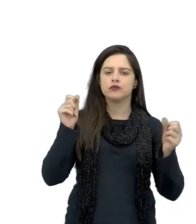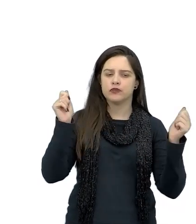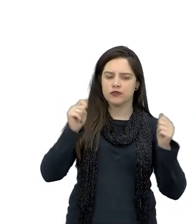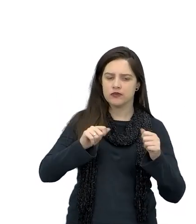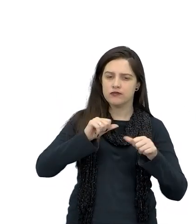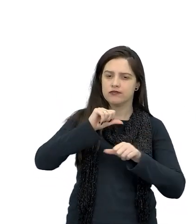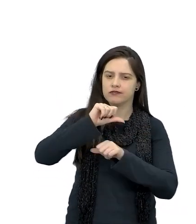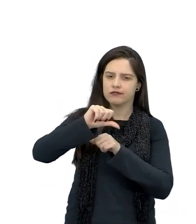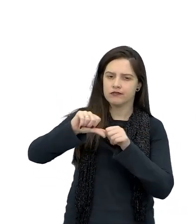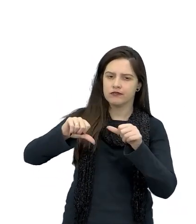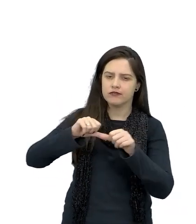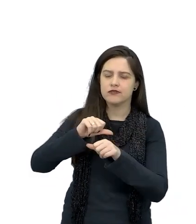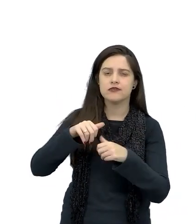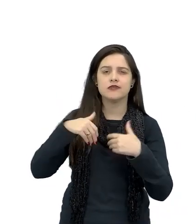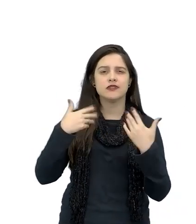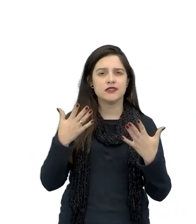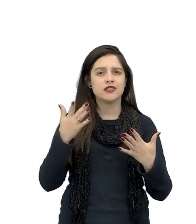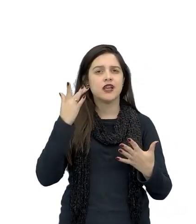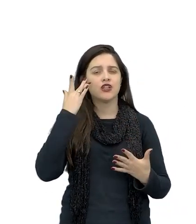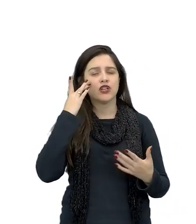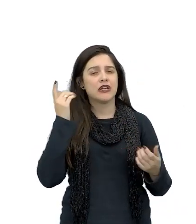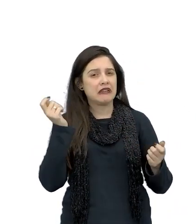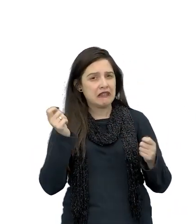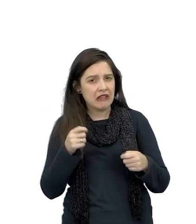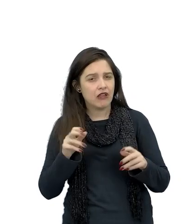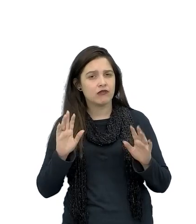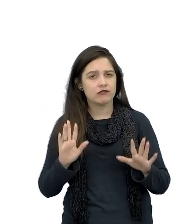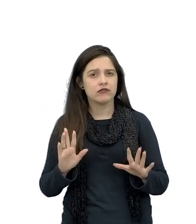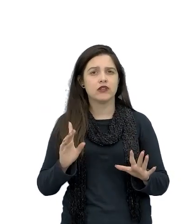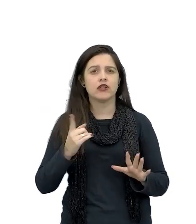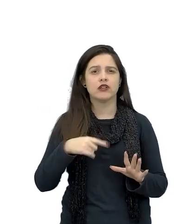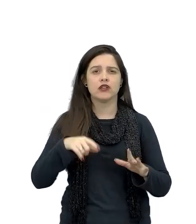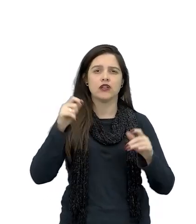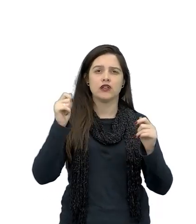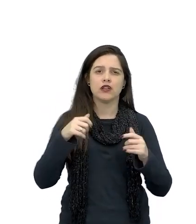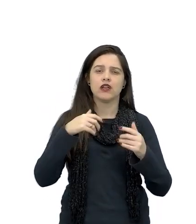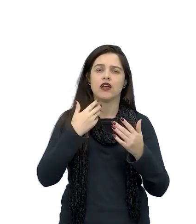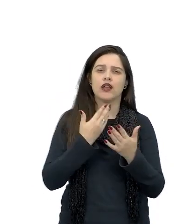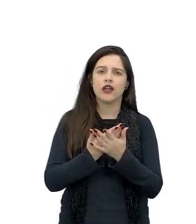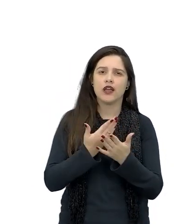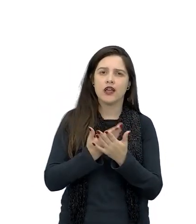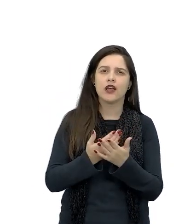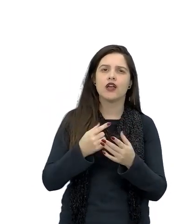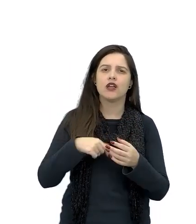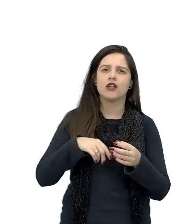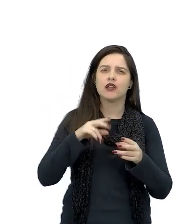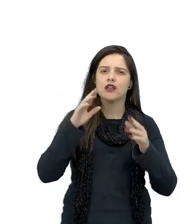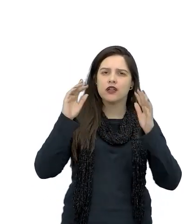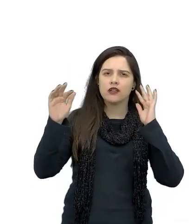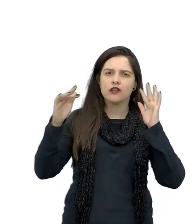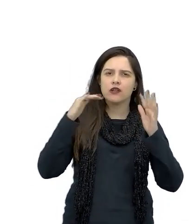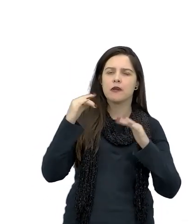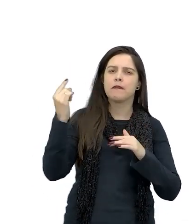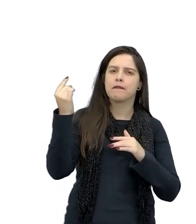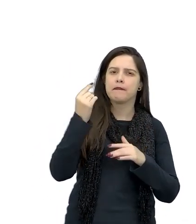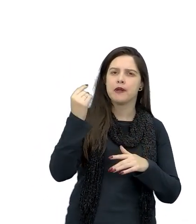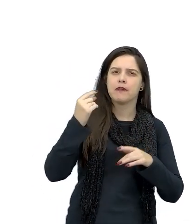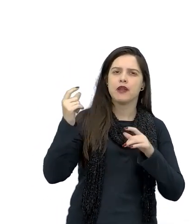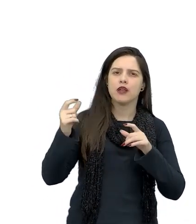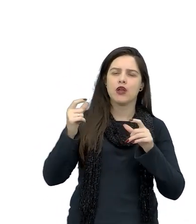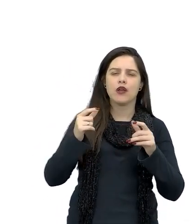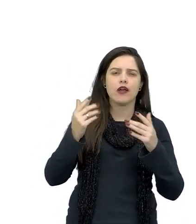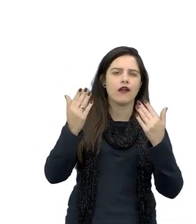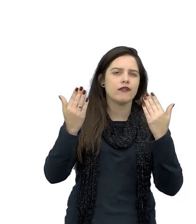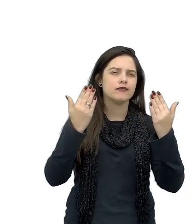fazer mudanças se achar necessário, não é? Então, essa aula 10, ela destina-se, em primeiro lugar, a